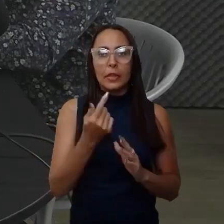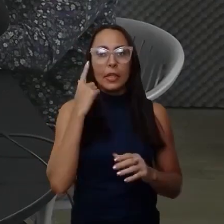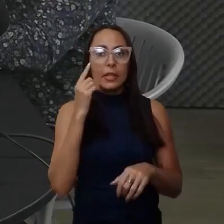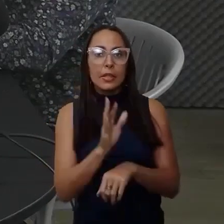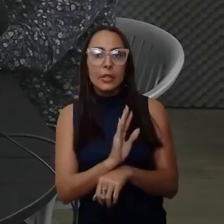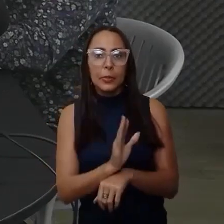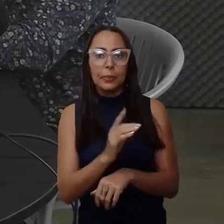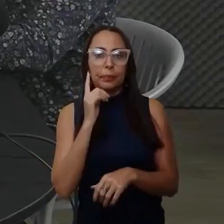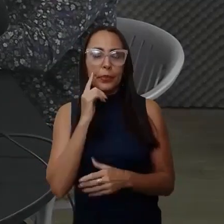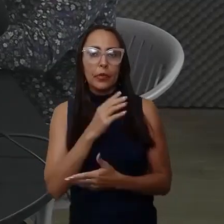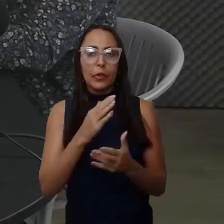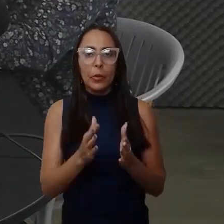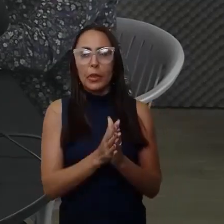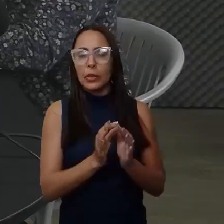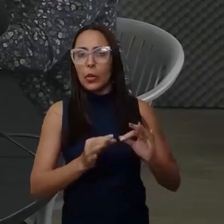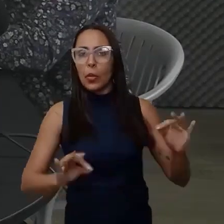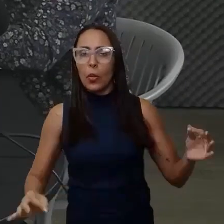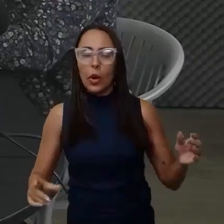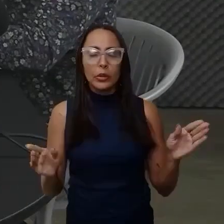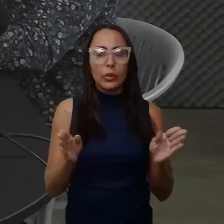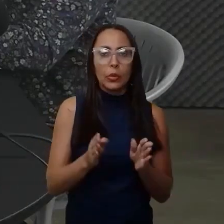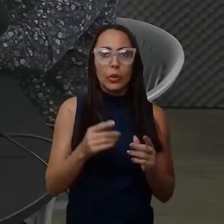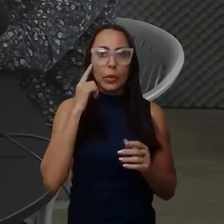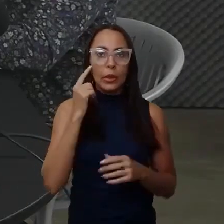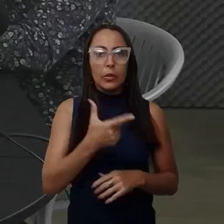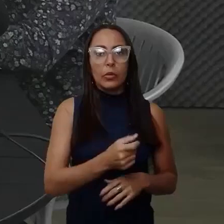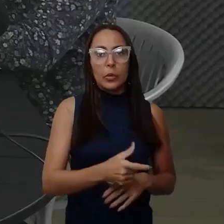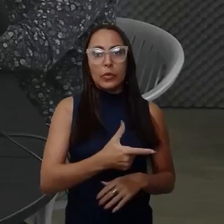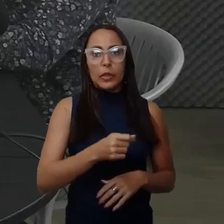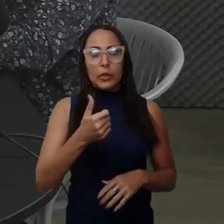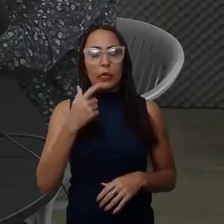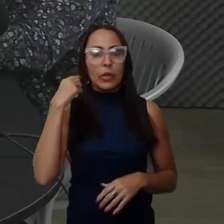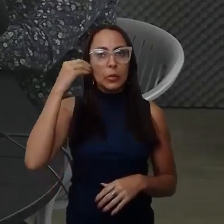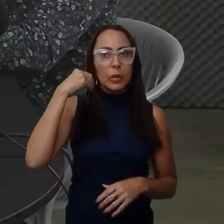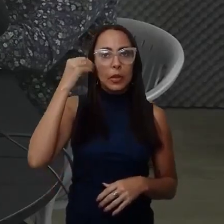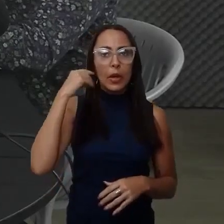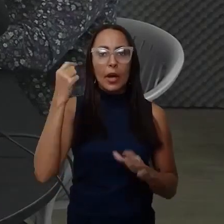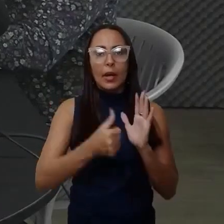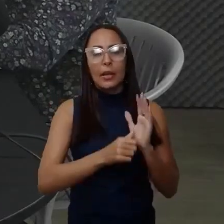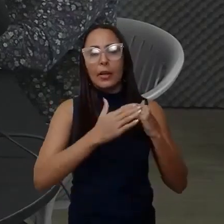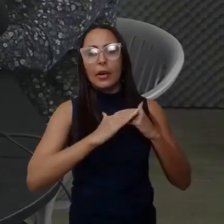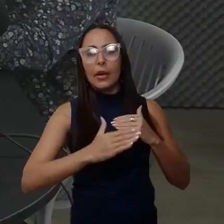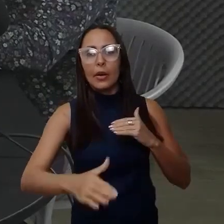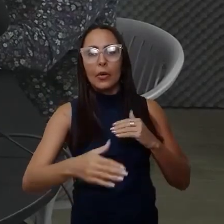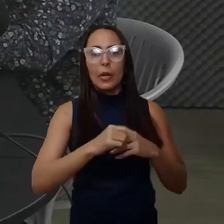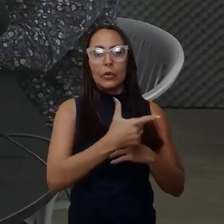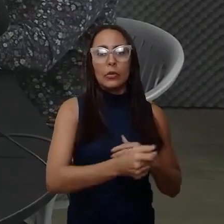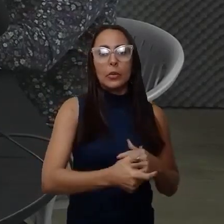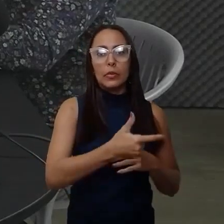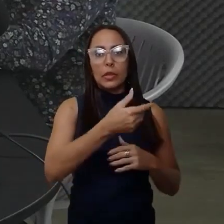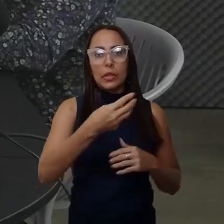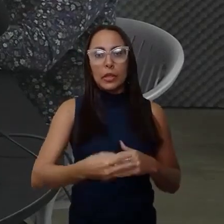de filmes de curta e longa-metragem. Em 2020 lançou o curta experimental Carta ao Mar e em 2023 a